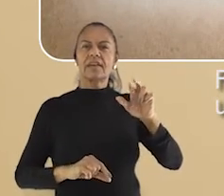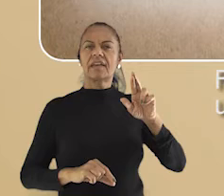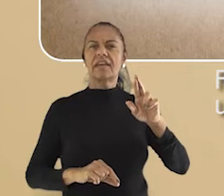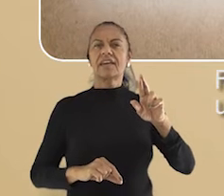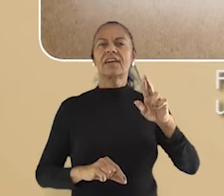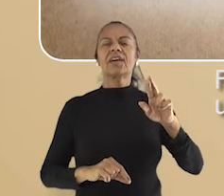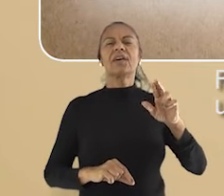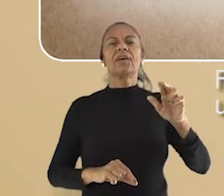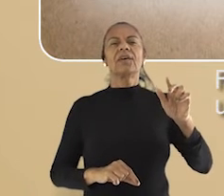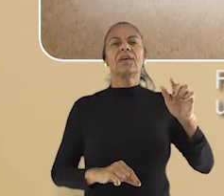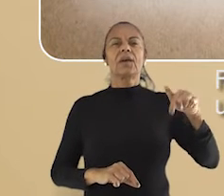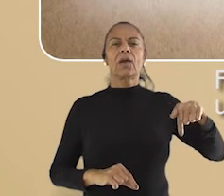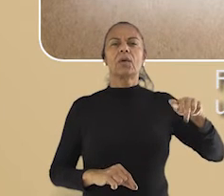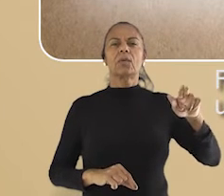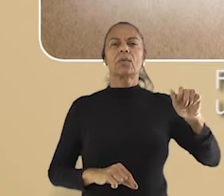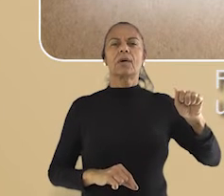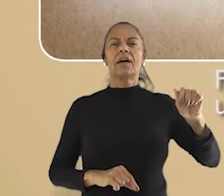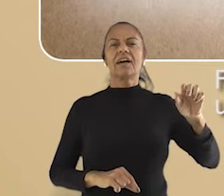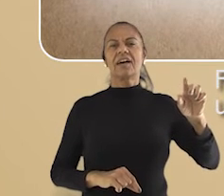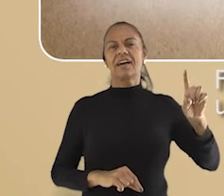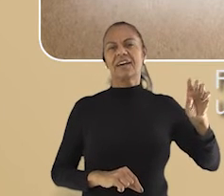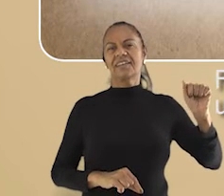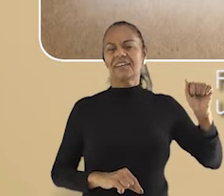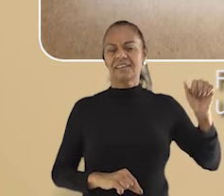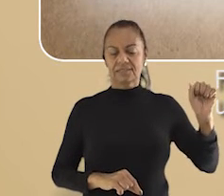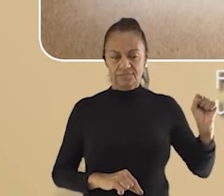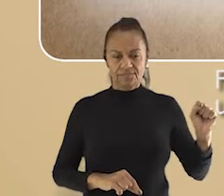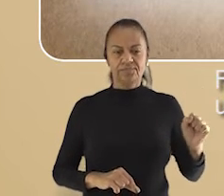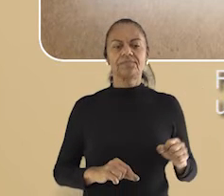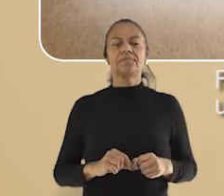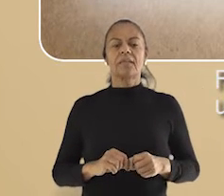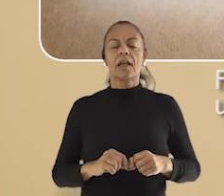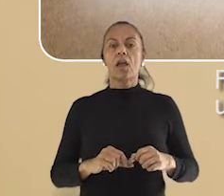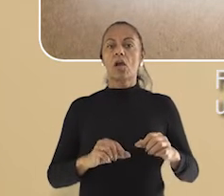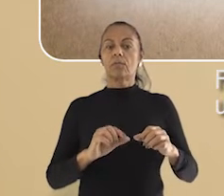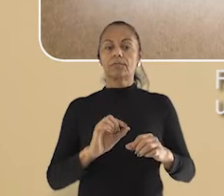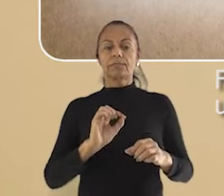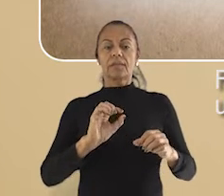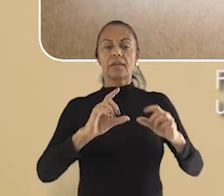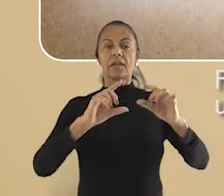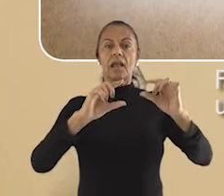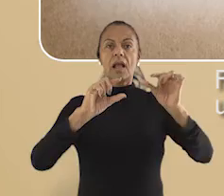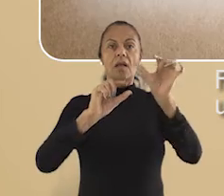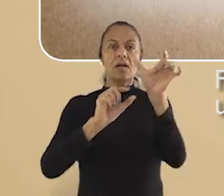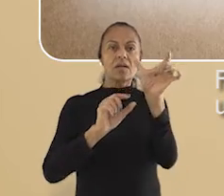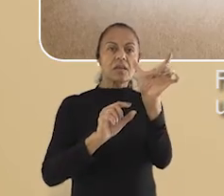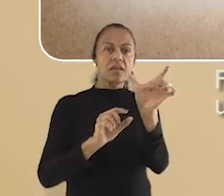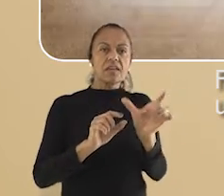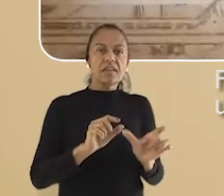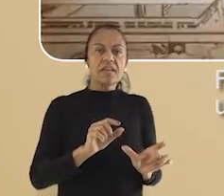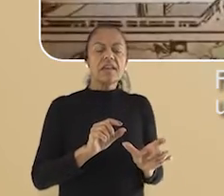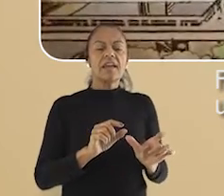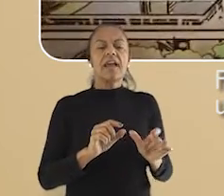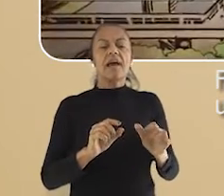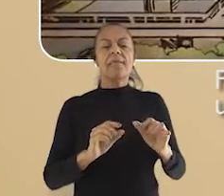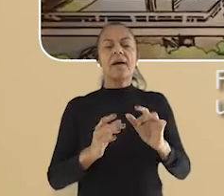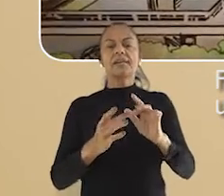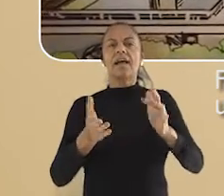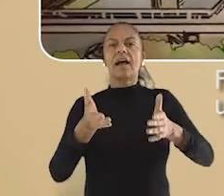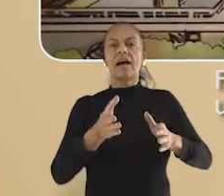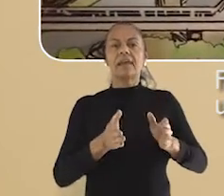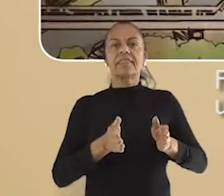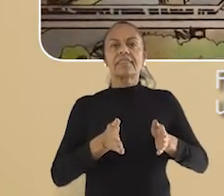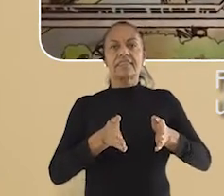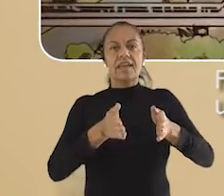Lúcio Costa situou as chamadas superquadras, outra das grandes inovações do projeto de Brasília. Enquanto na